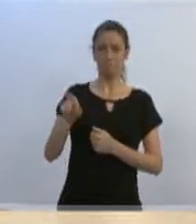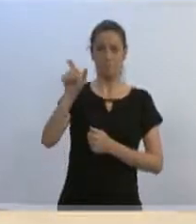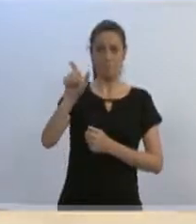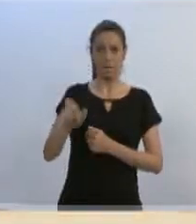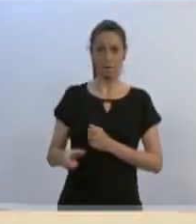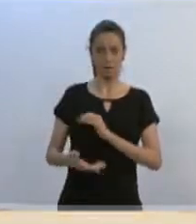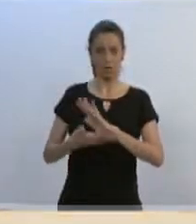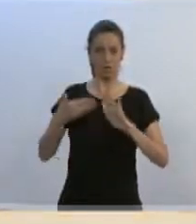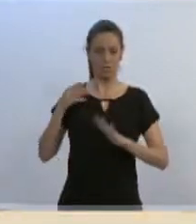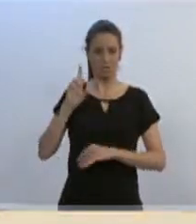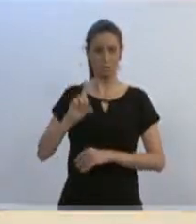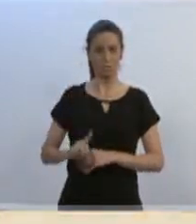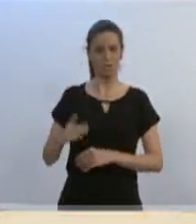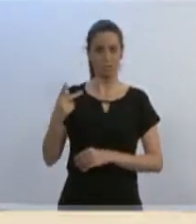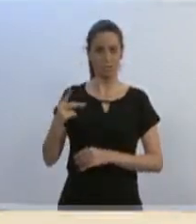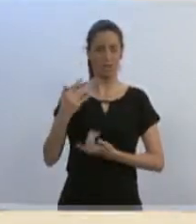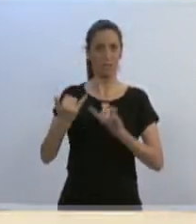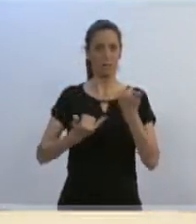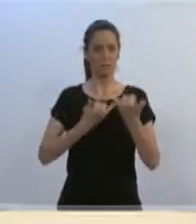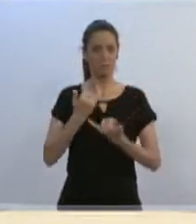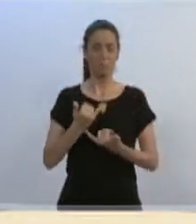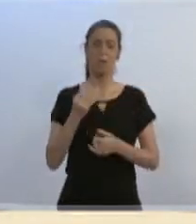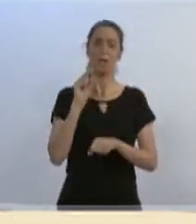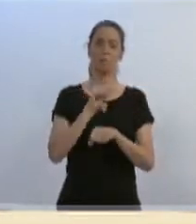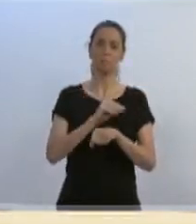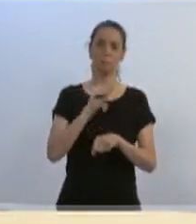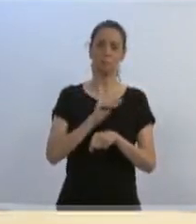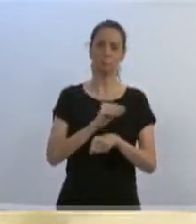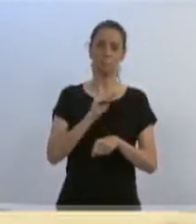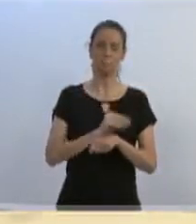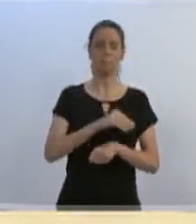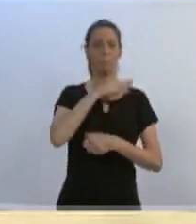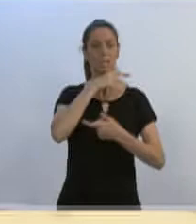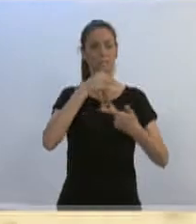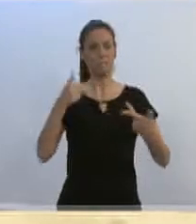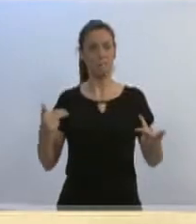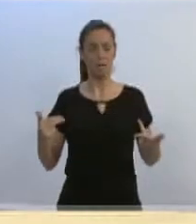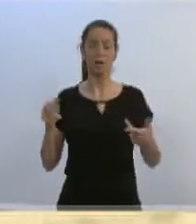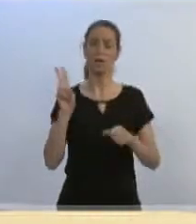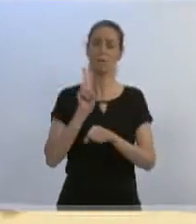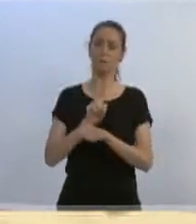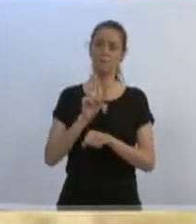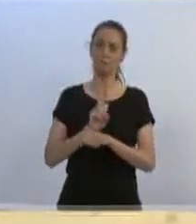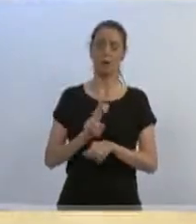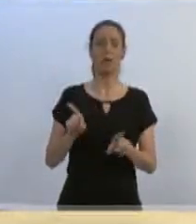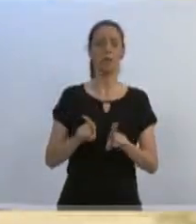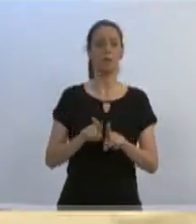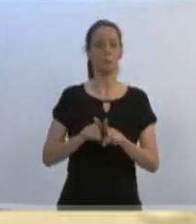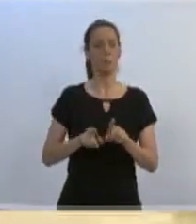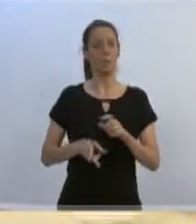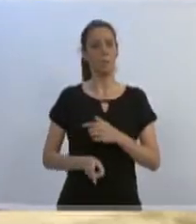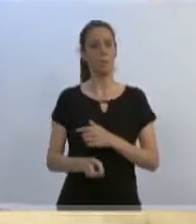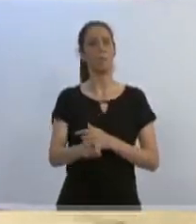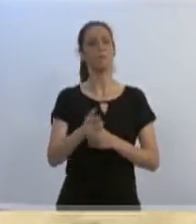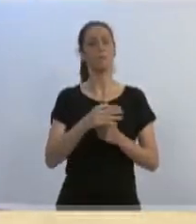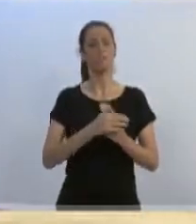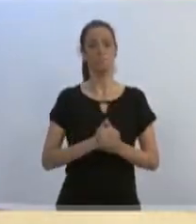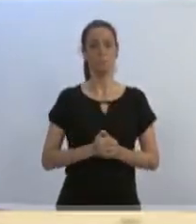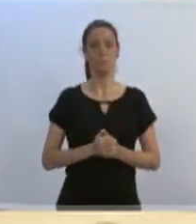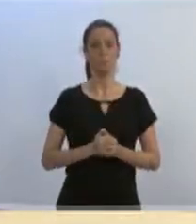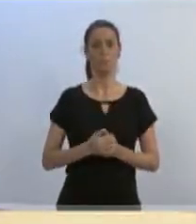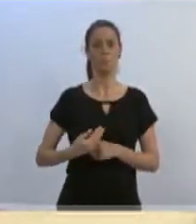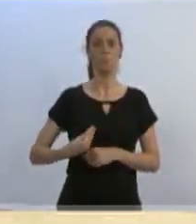se divertir quem vai ter o direito a citações alimentar os animais e cuidar deles para que os animais também tenha a continuidade do nosso na nossa vida